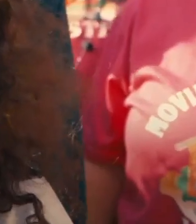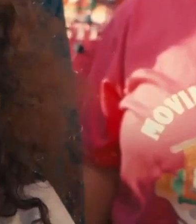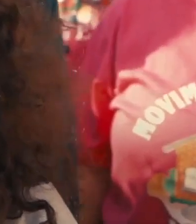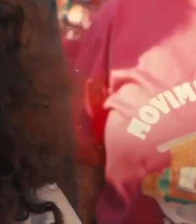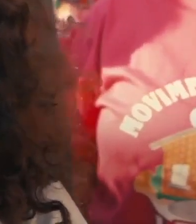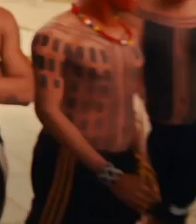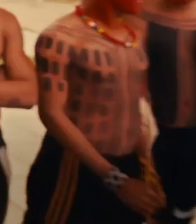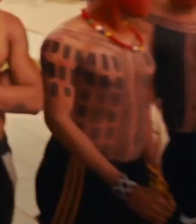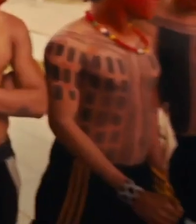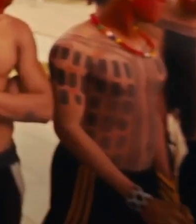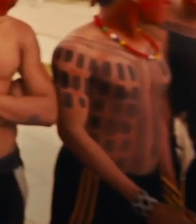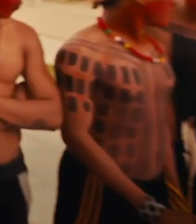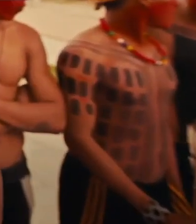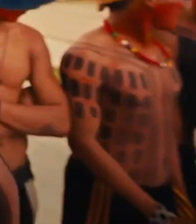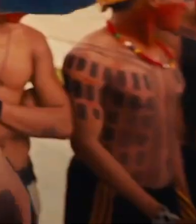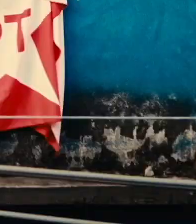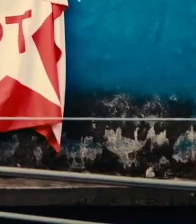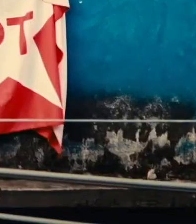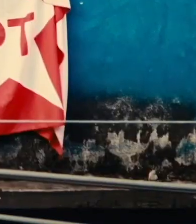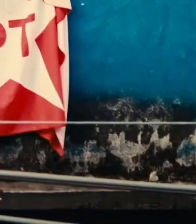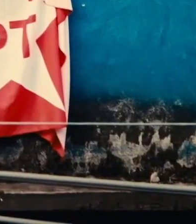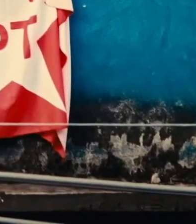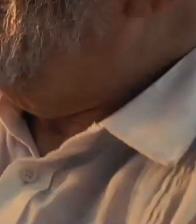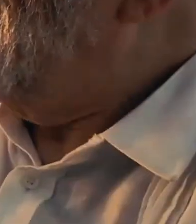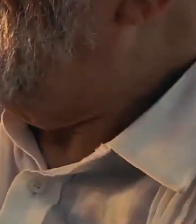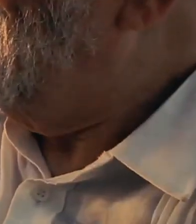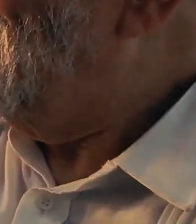Brasil ao povo brasileiro.